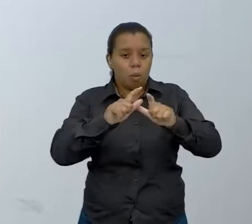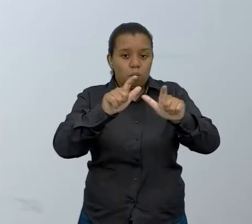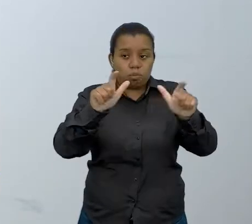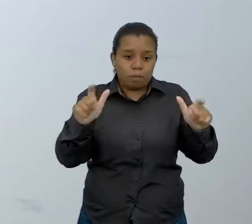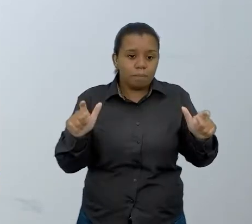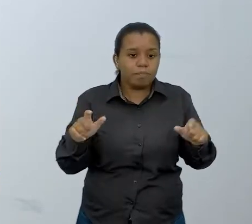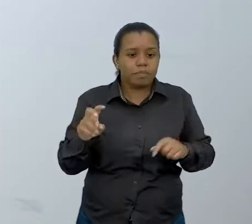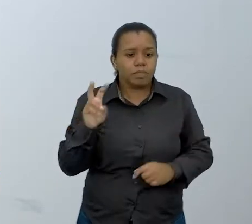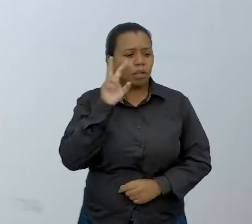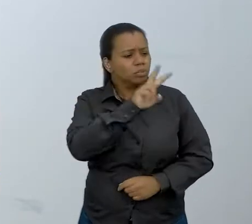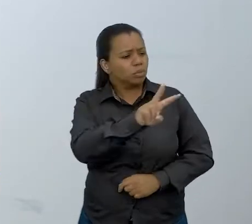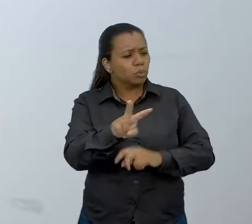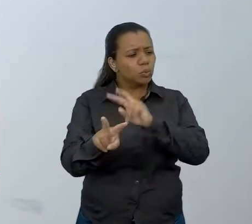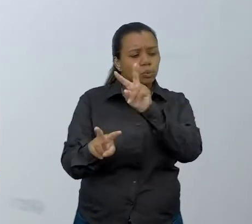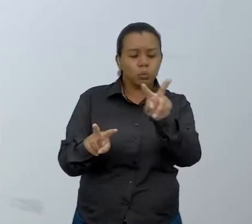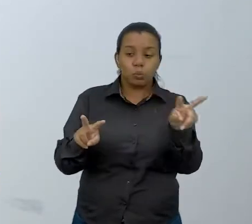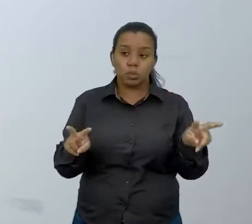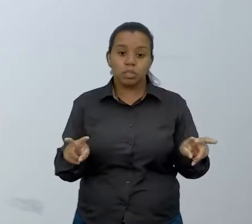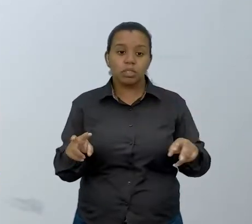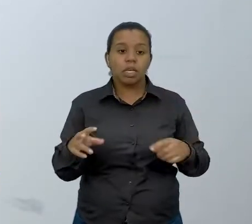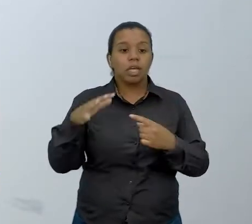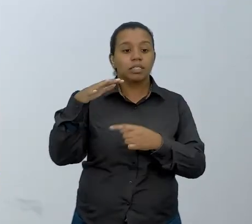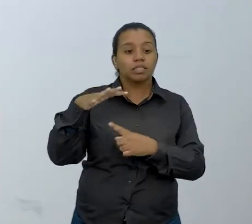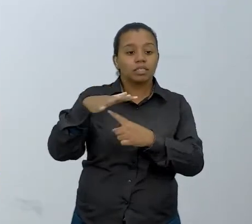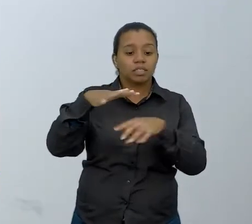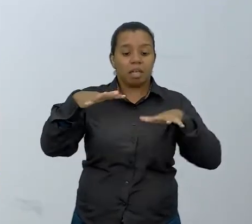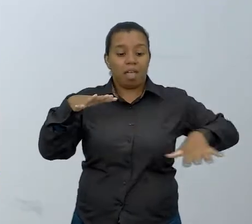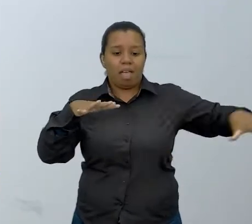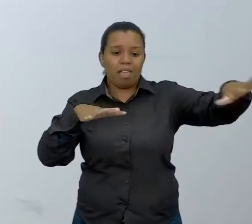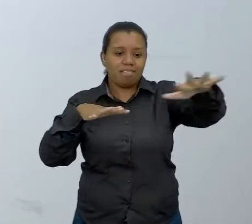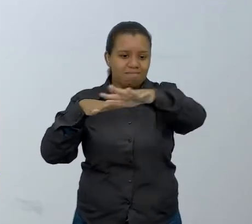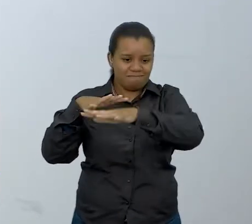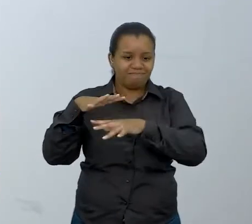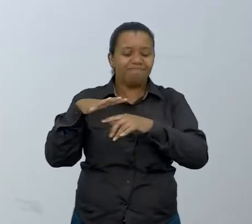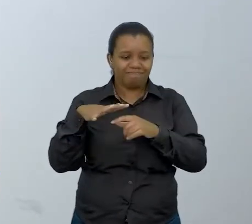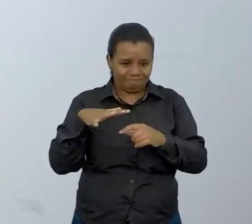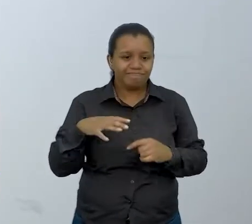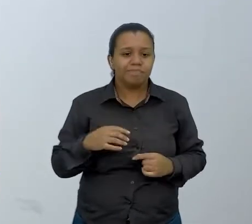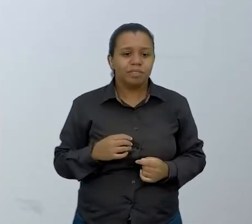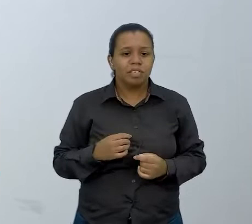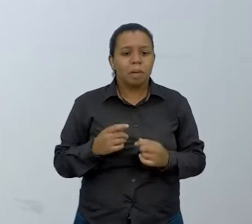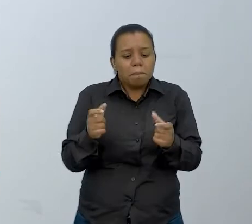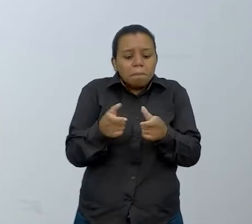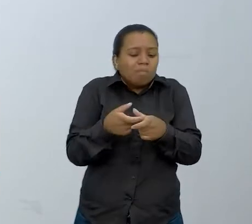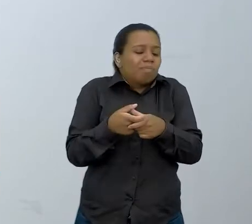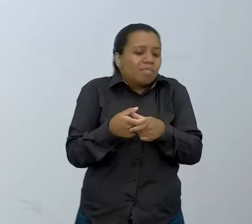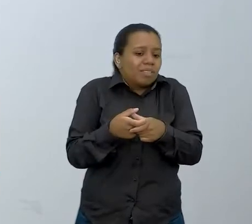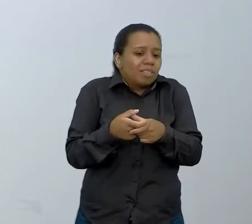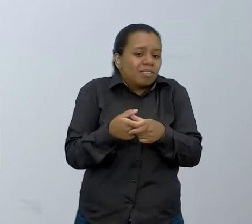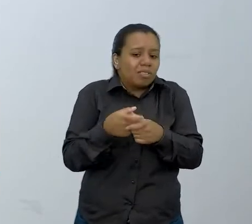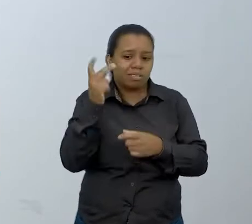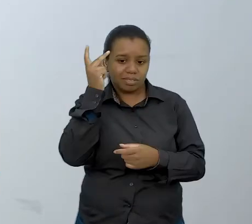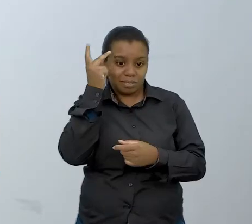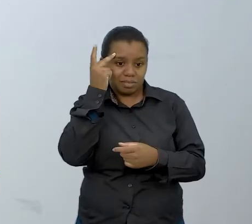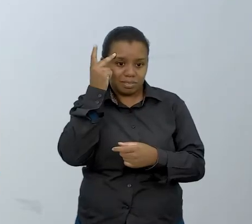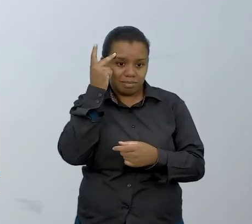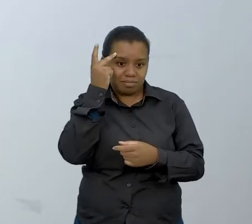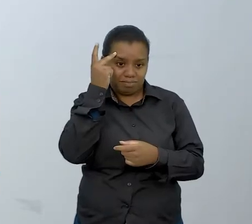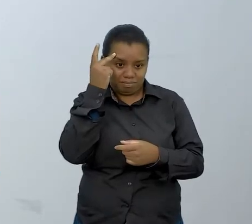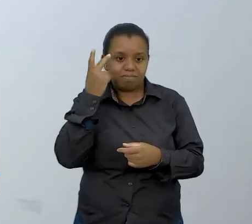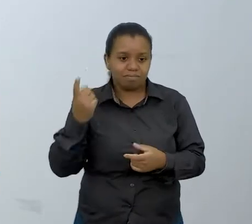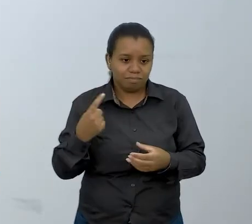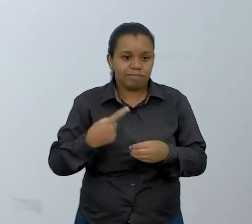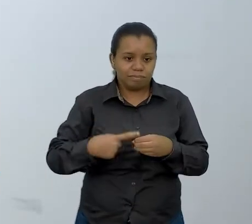americana. Ou, por exemplo, tem muitas ilhas que são menores que São Paulo, a cidade, né? E ela mostrando,